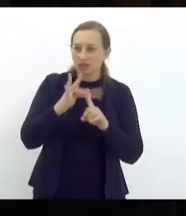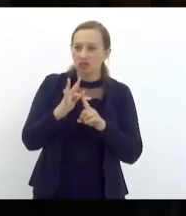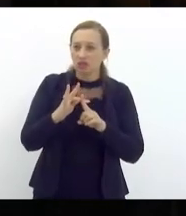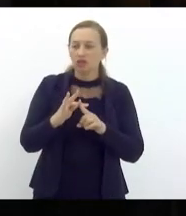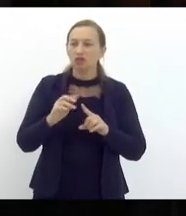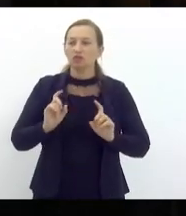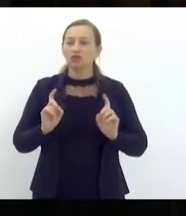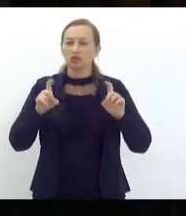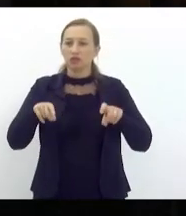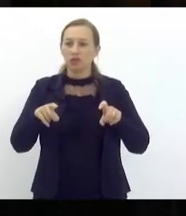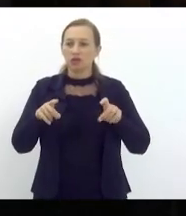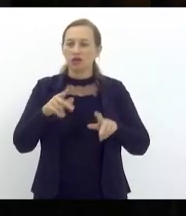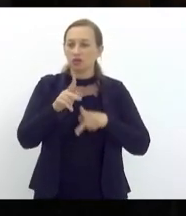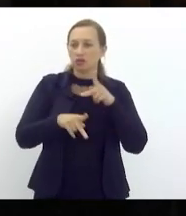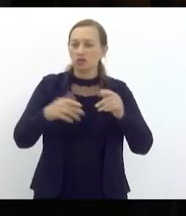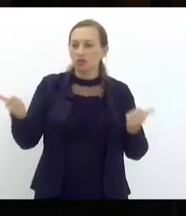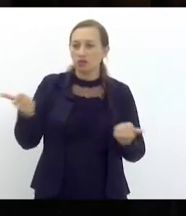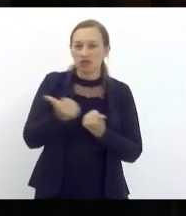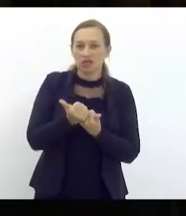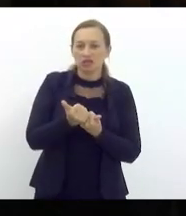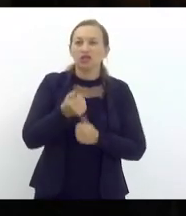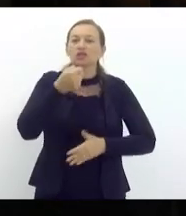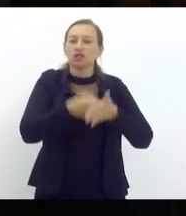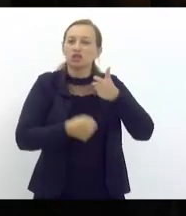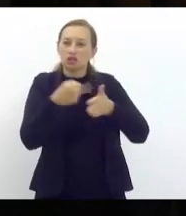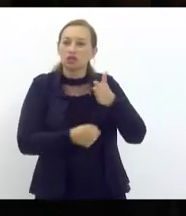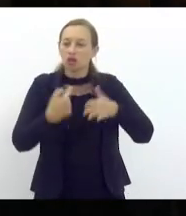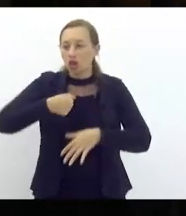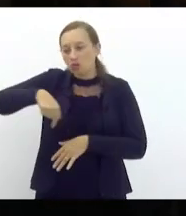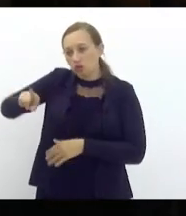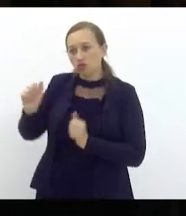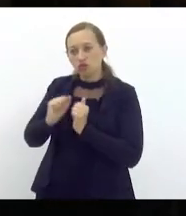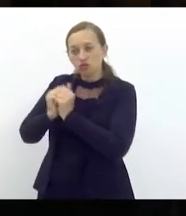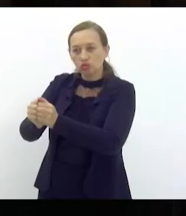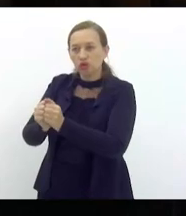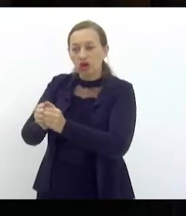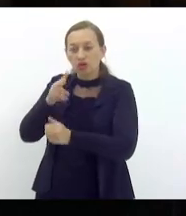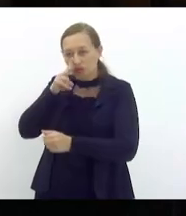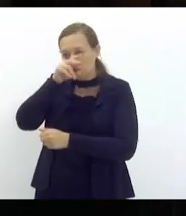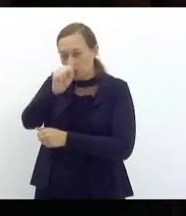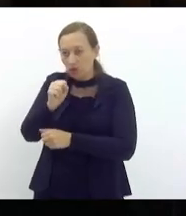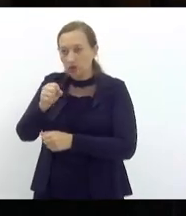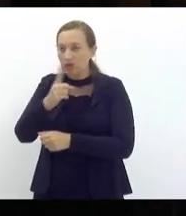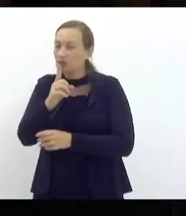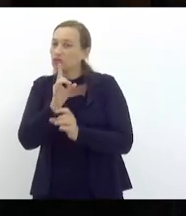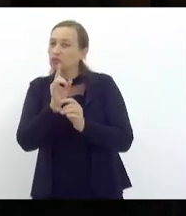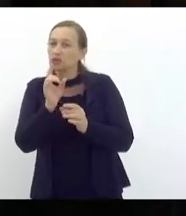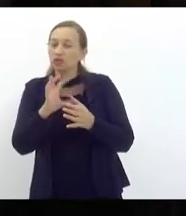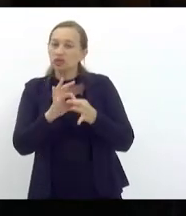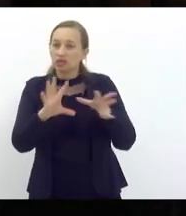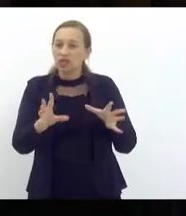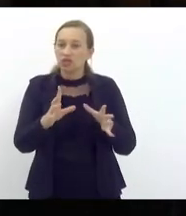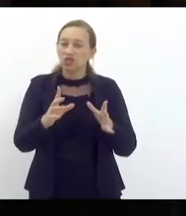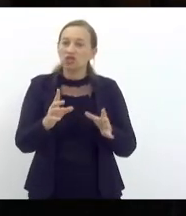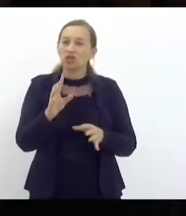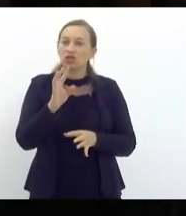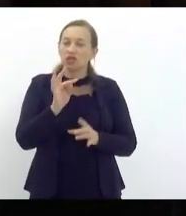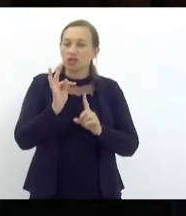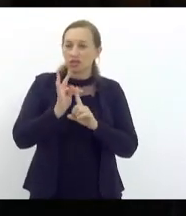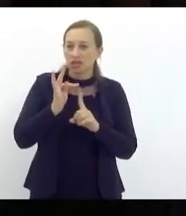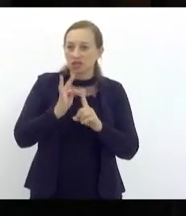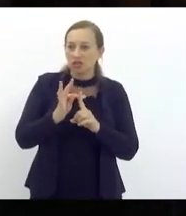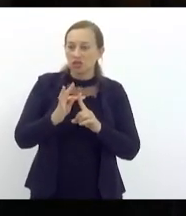mandato popular é parceiro dessa luta Estarei lá firme e forte para que a gente não deixe que Tenhas óculos passe